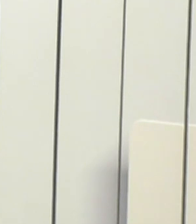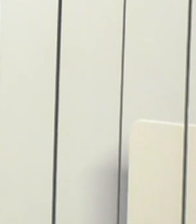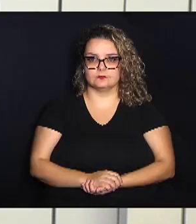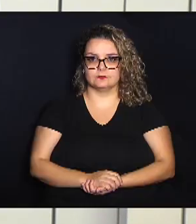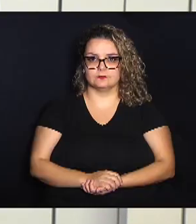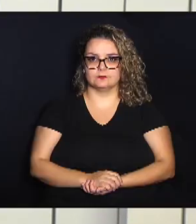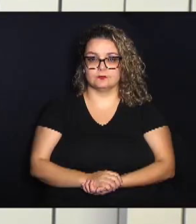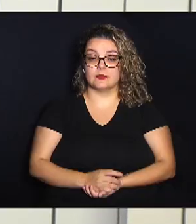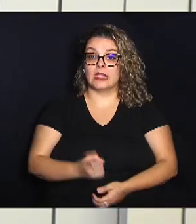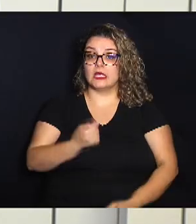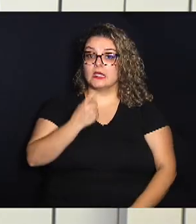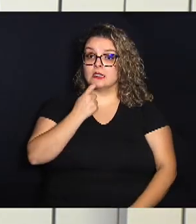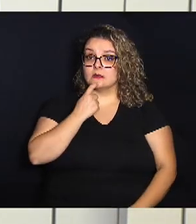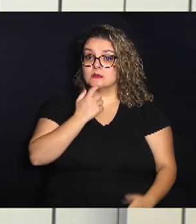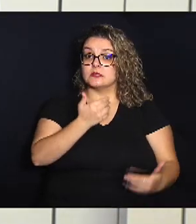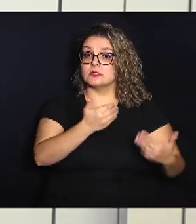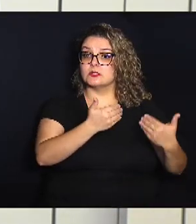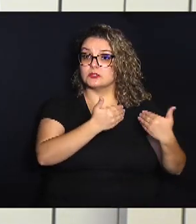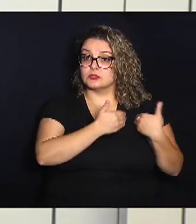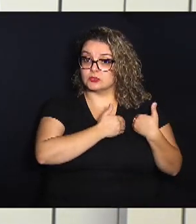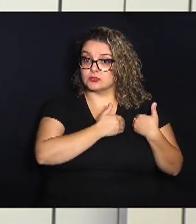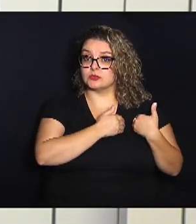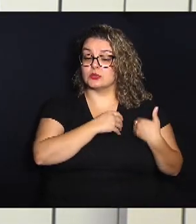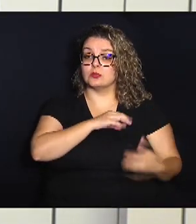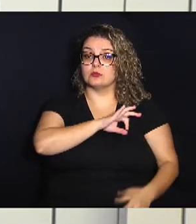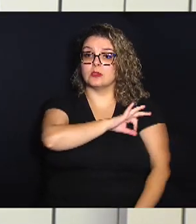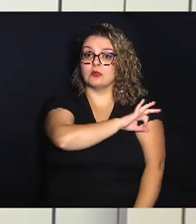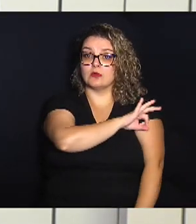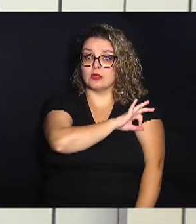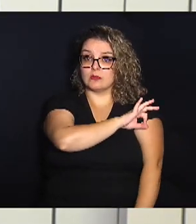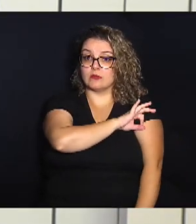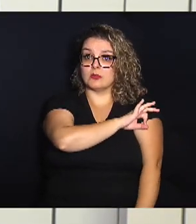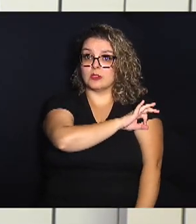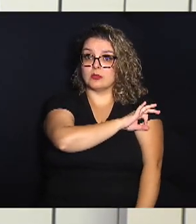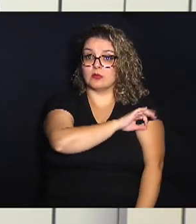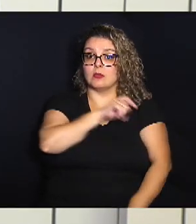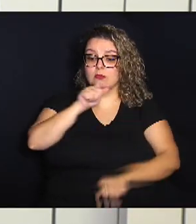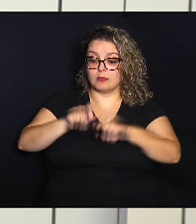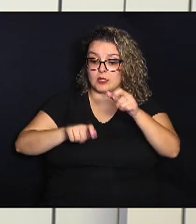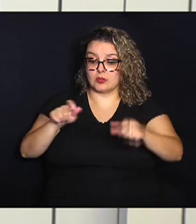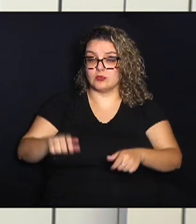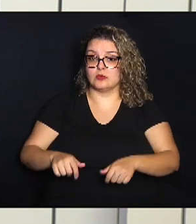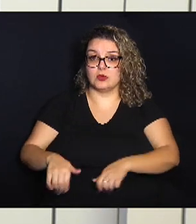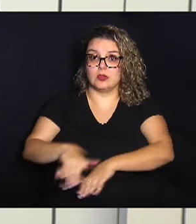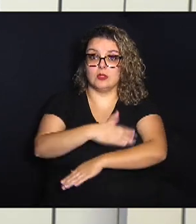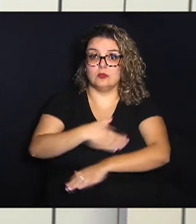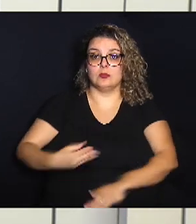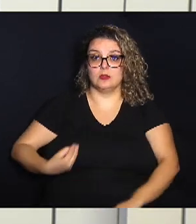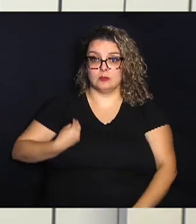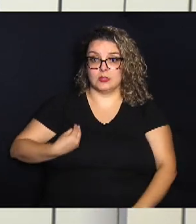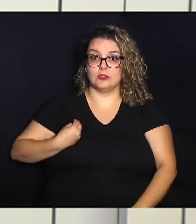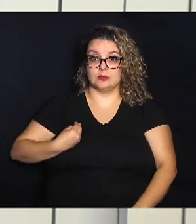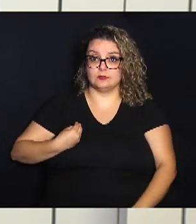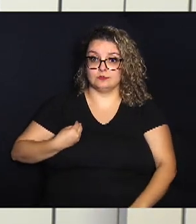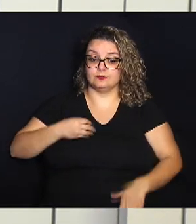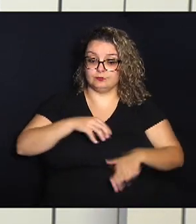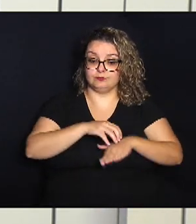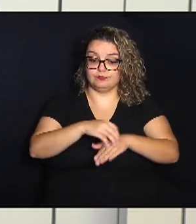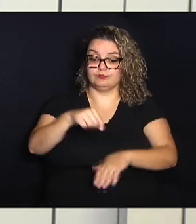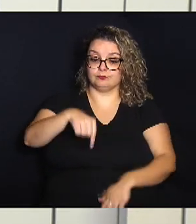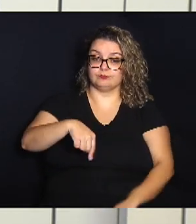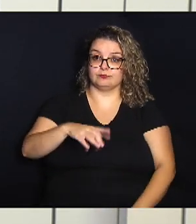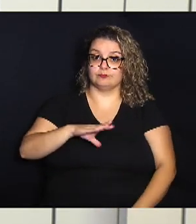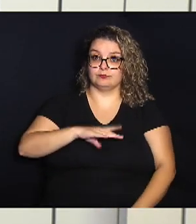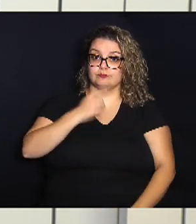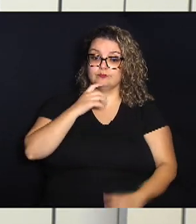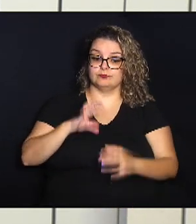Campinas vai responsabilizar prefeituras que enviarem pessoas em situação de rua para a cidade. Poder